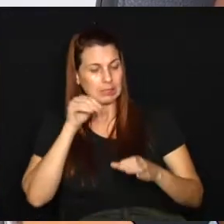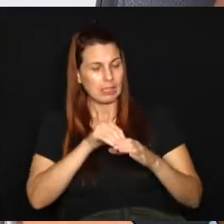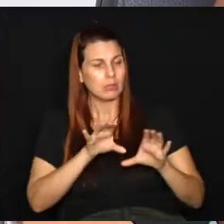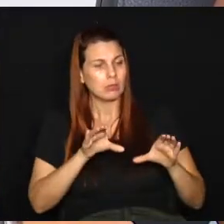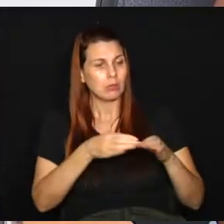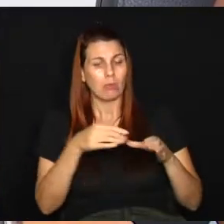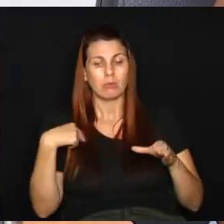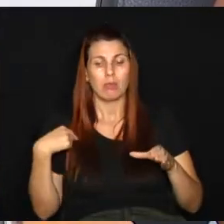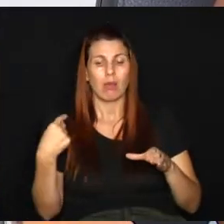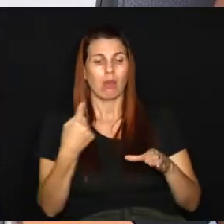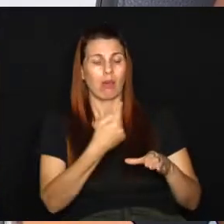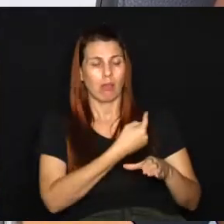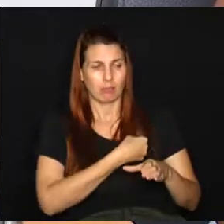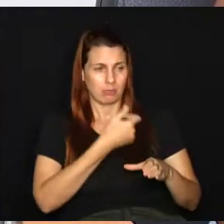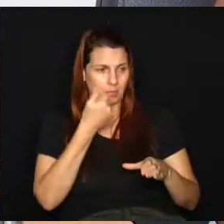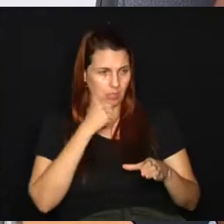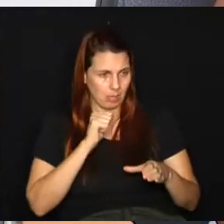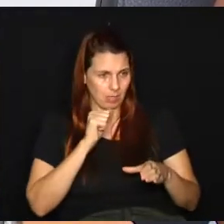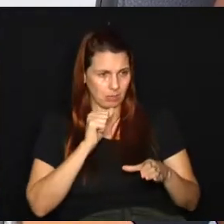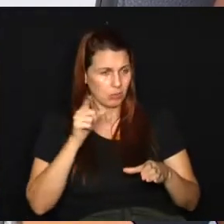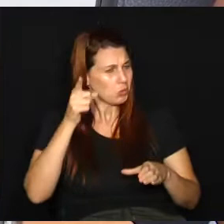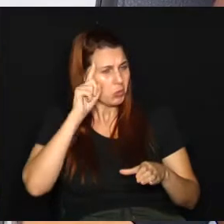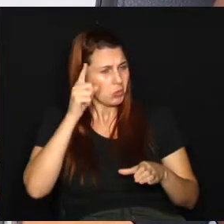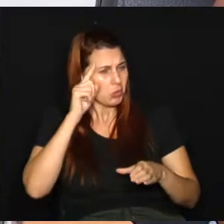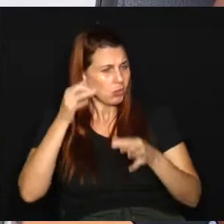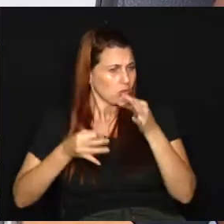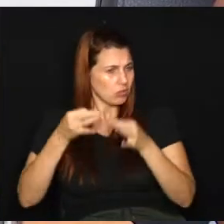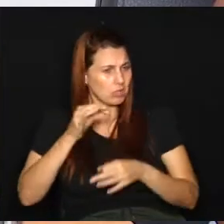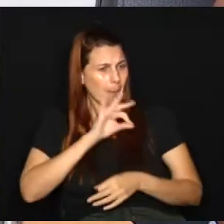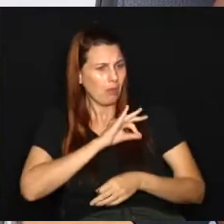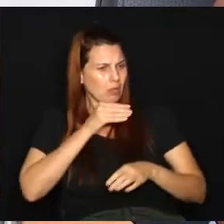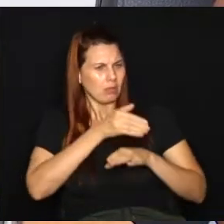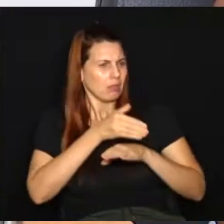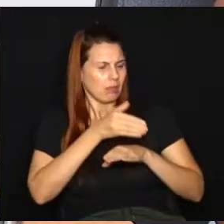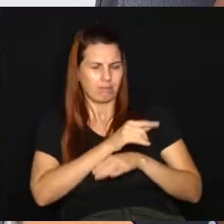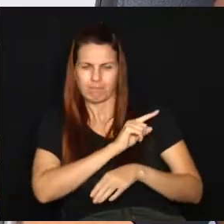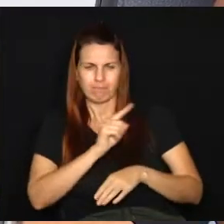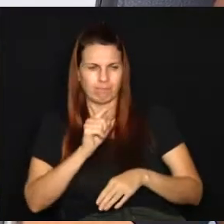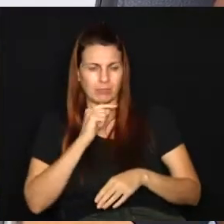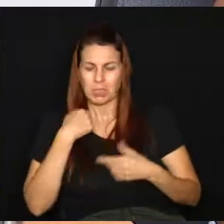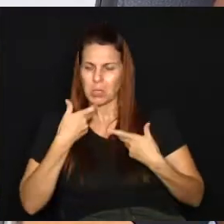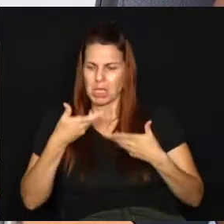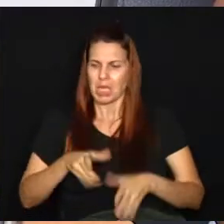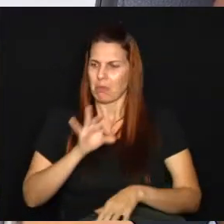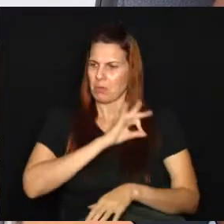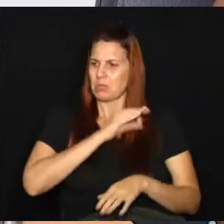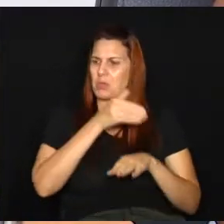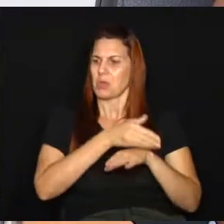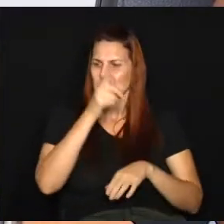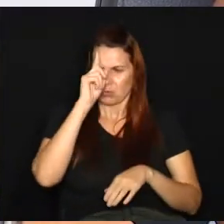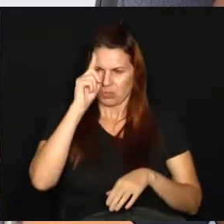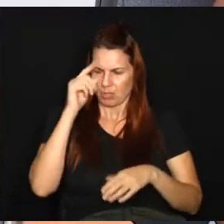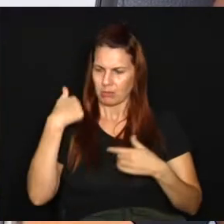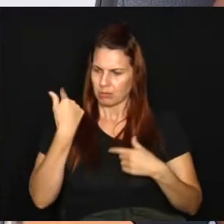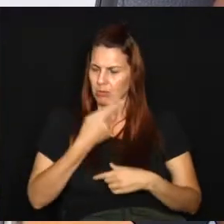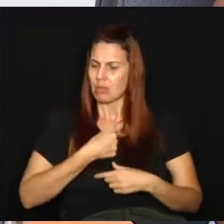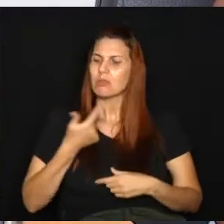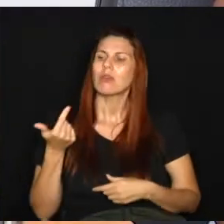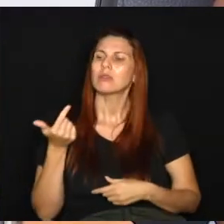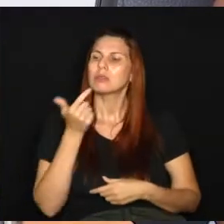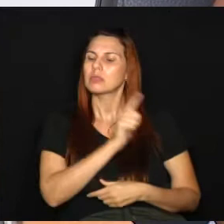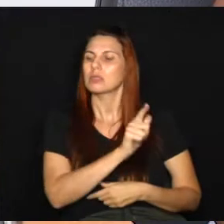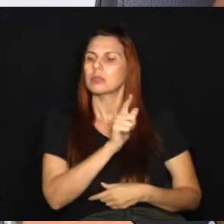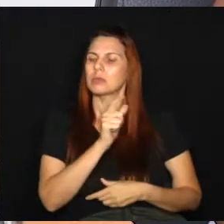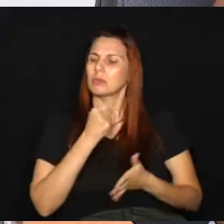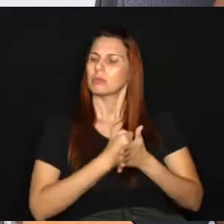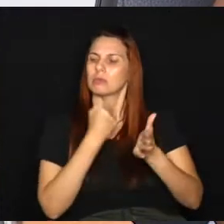nós. A justiça não está lá todo dia. A polícia não está lá todo dia e nós também não quer, que nós se garante. Nós não precisamos